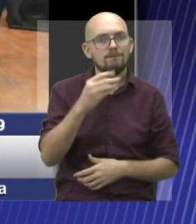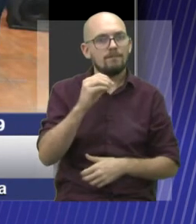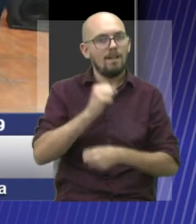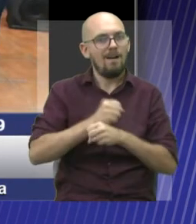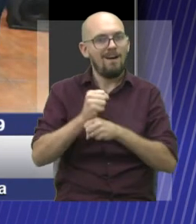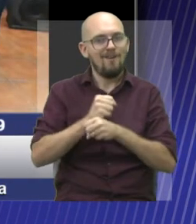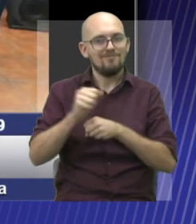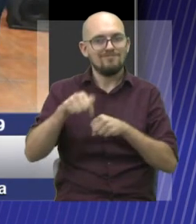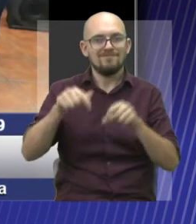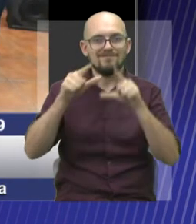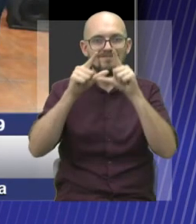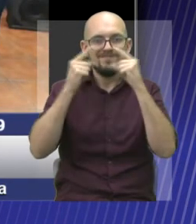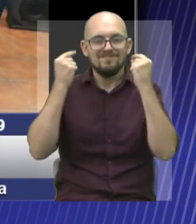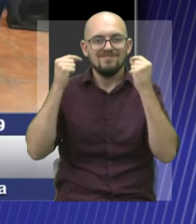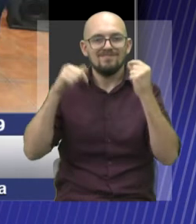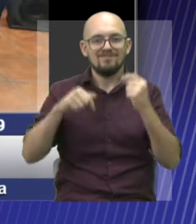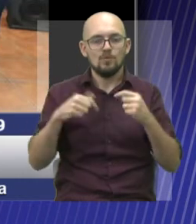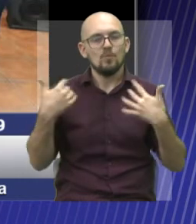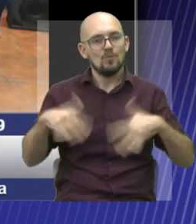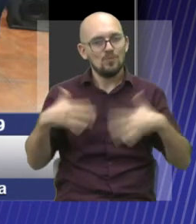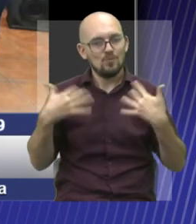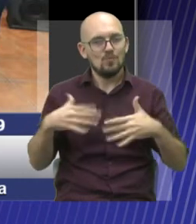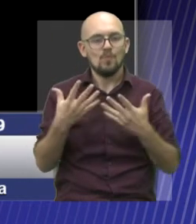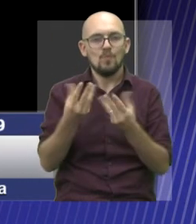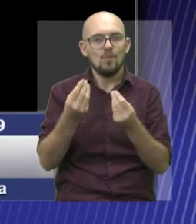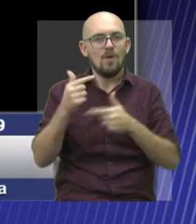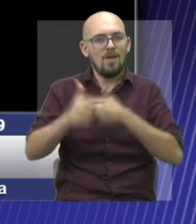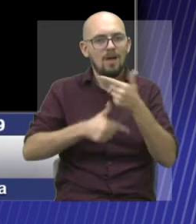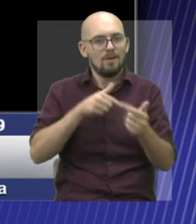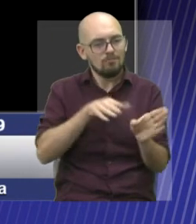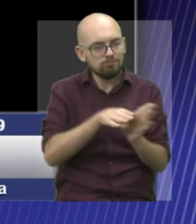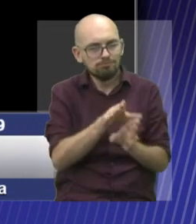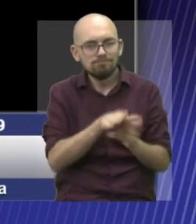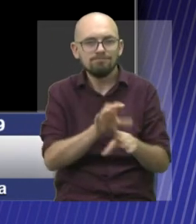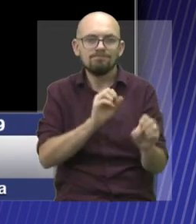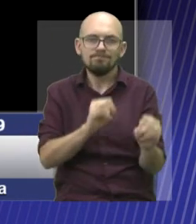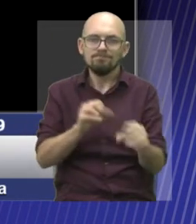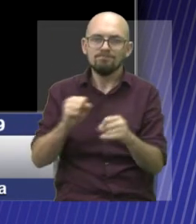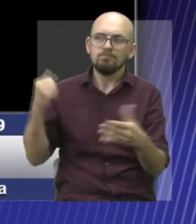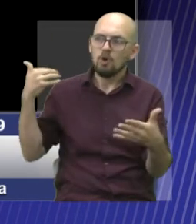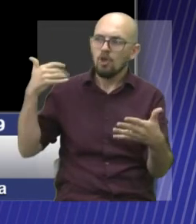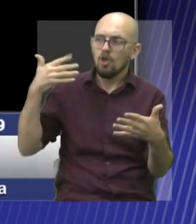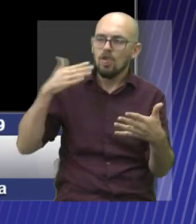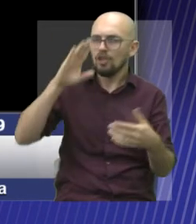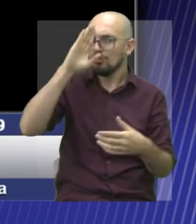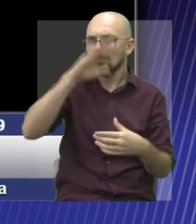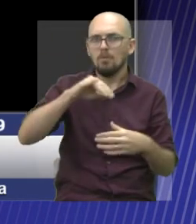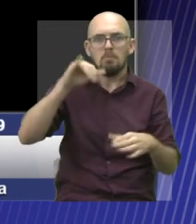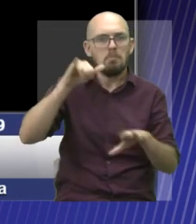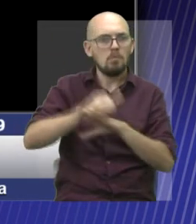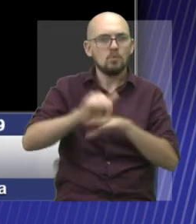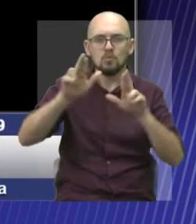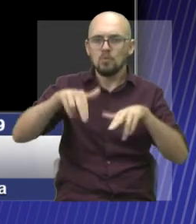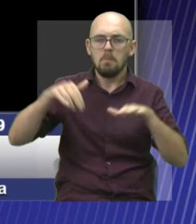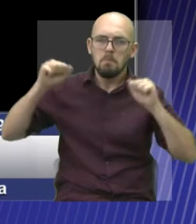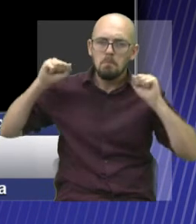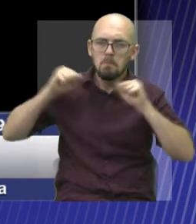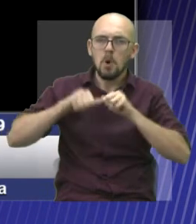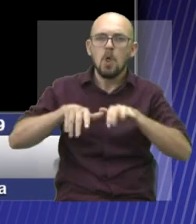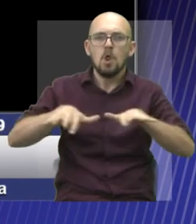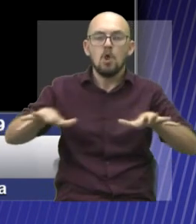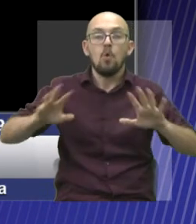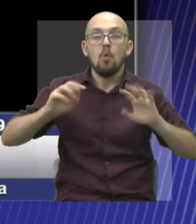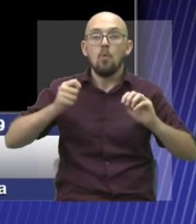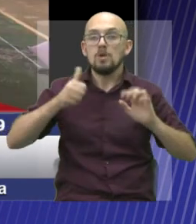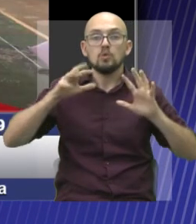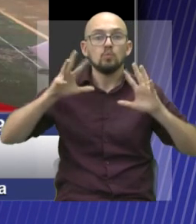batalhão e no nosso município de Jaú, realizando de forma ininterrupta, atingindo quase a totalidade dos alunos